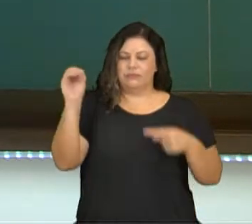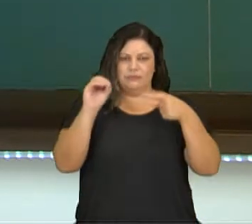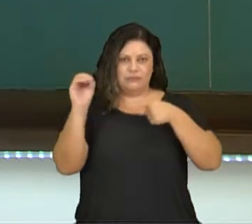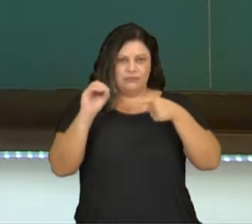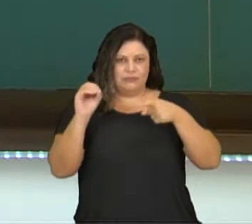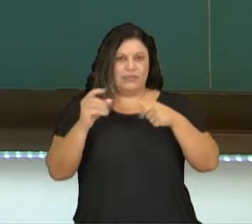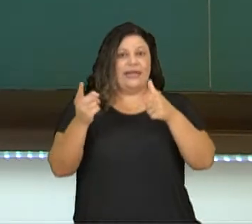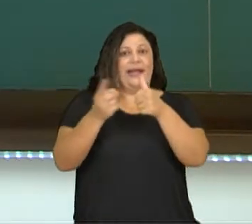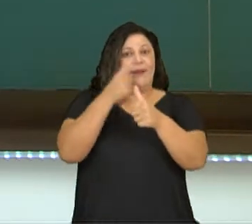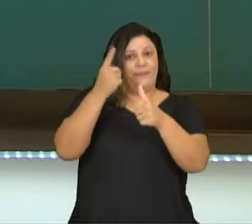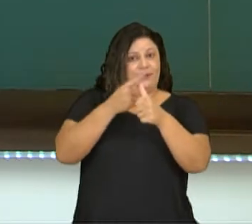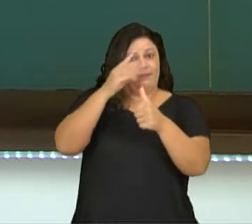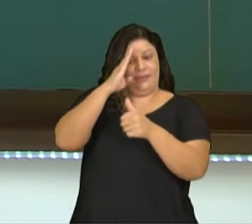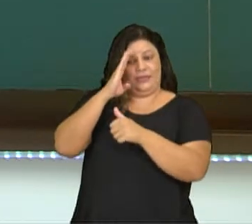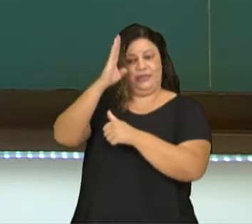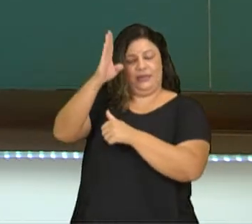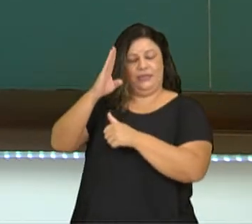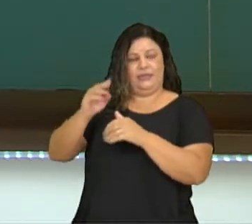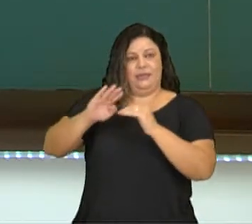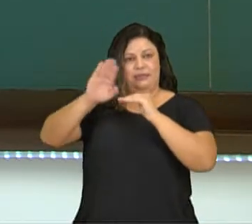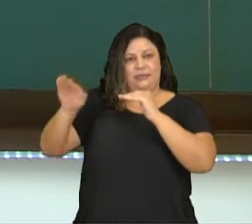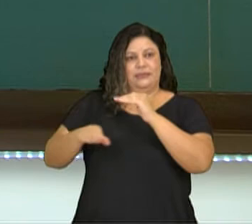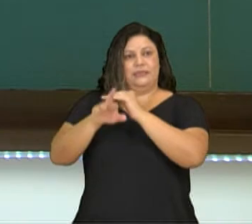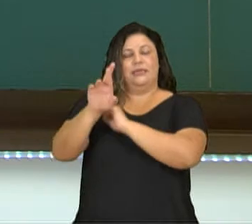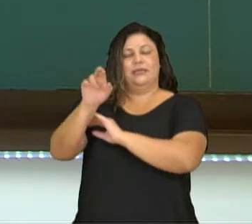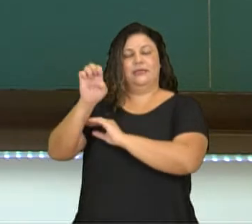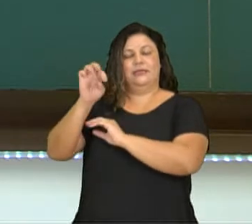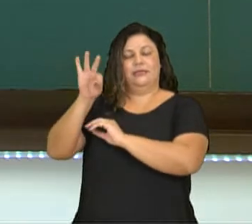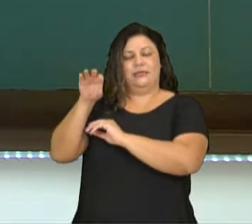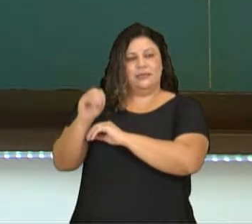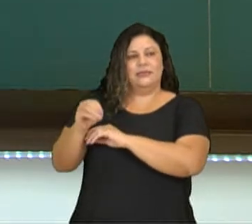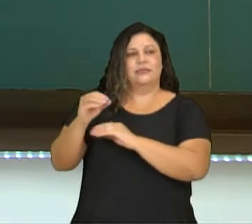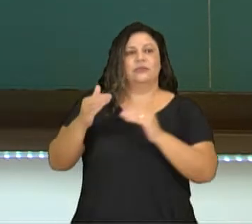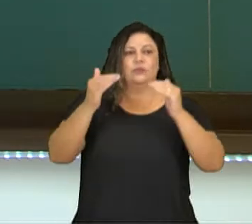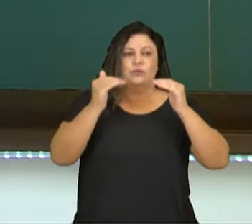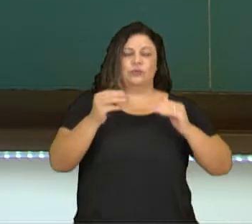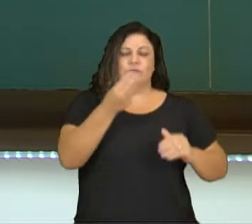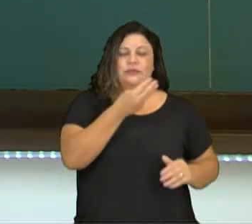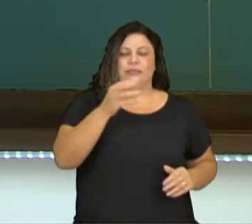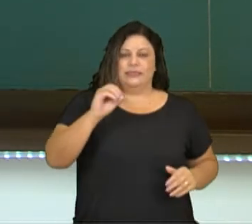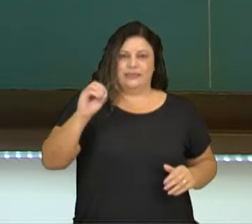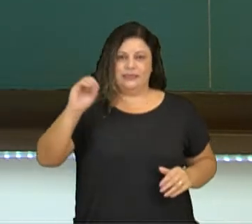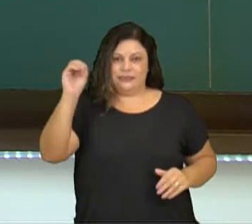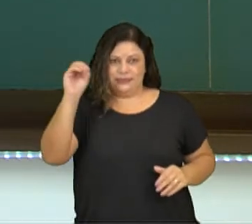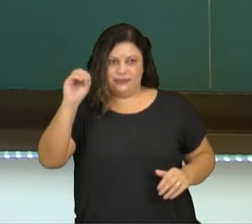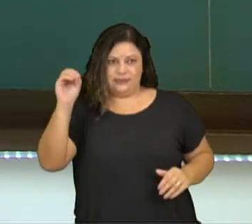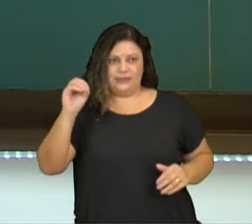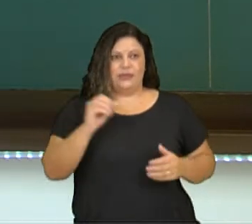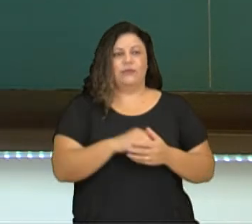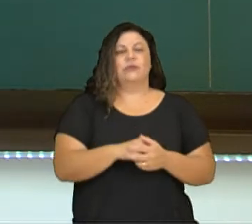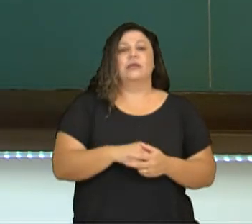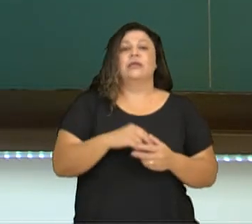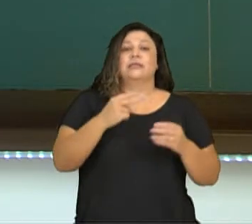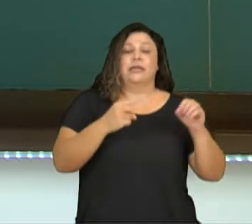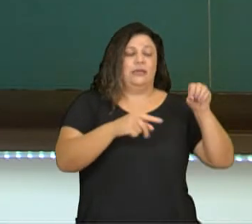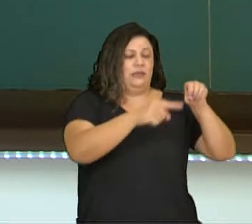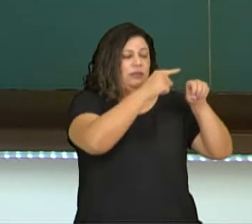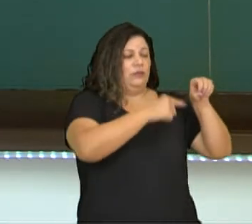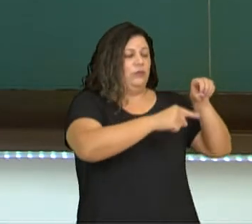sua primeira determinação será o resto. Nesse caso, o ângulo de 300 graus. Então, ele dá 2 voltas